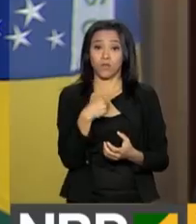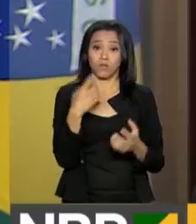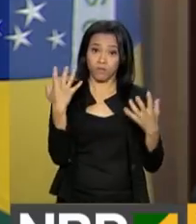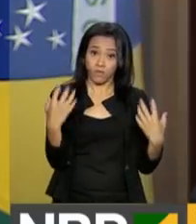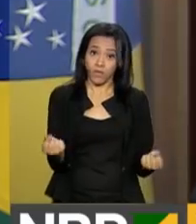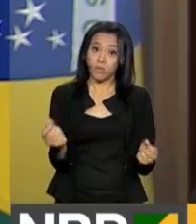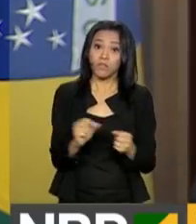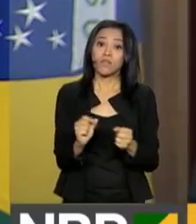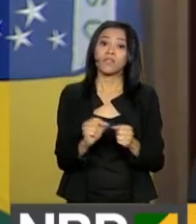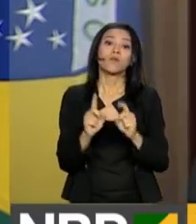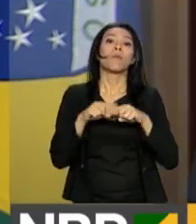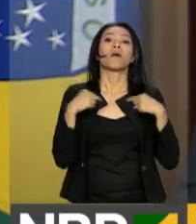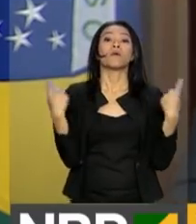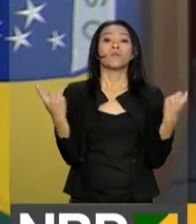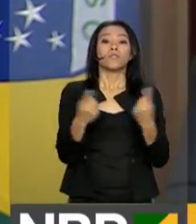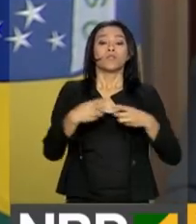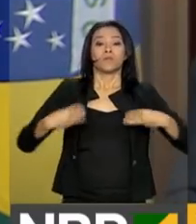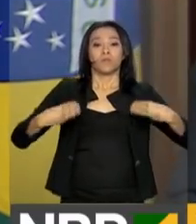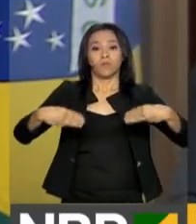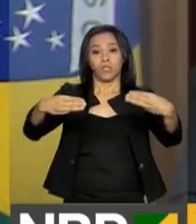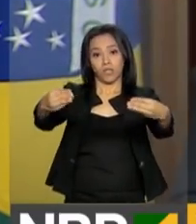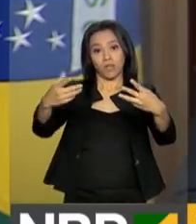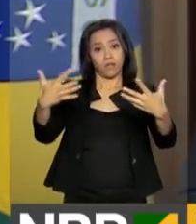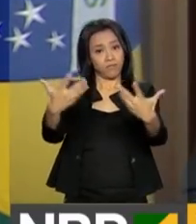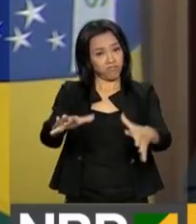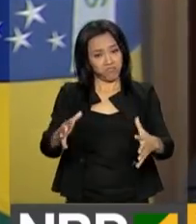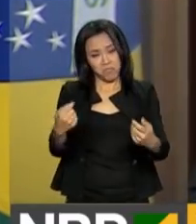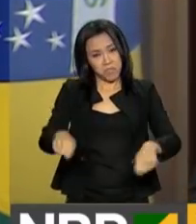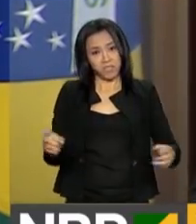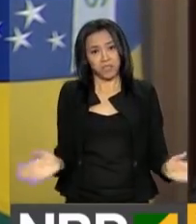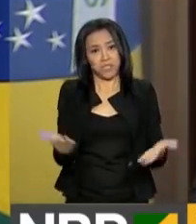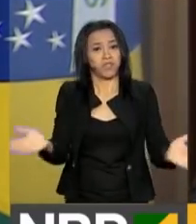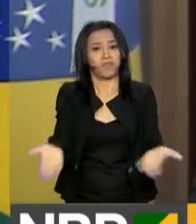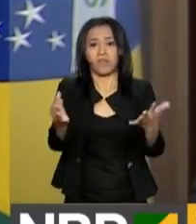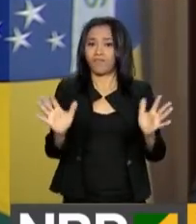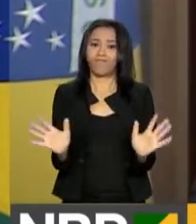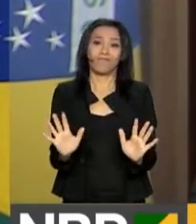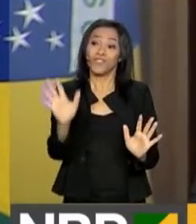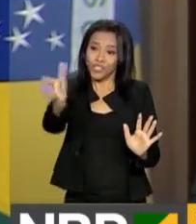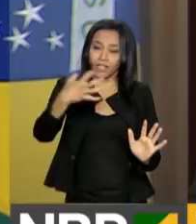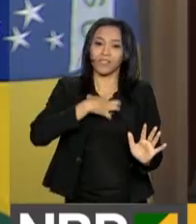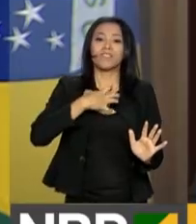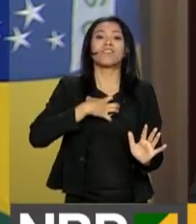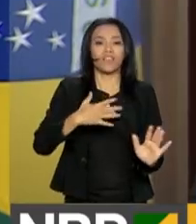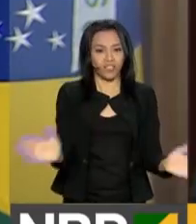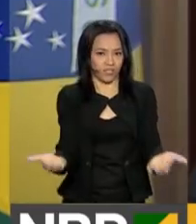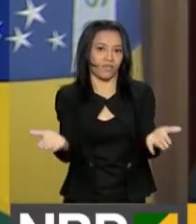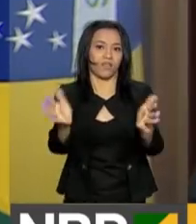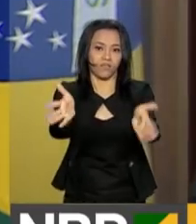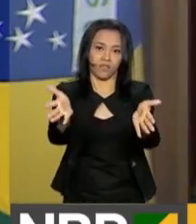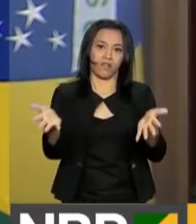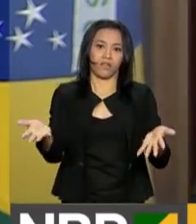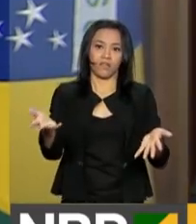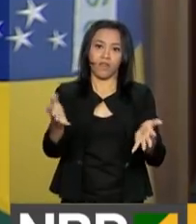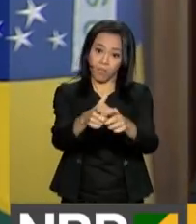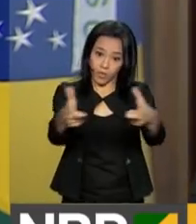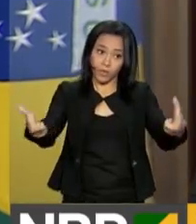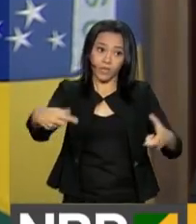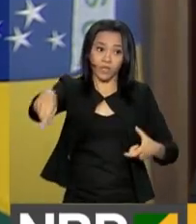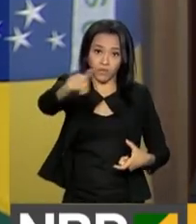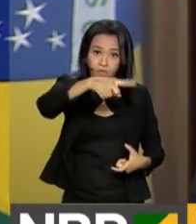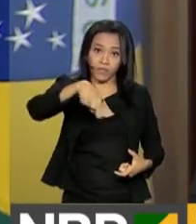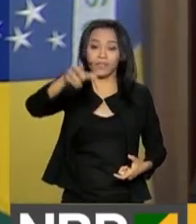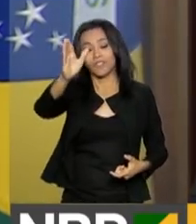do ministério não preciso incentivá los incentivados já se acha na grande maioria é eterno